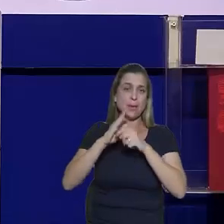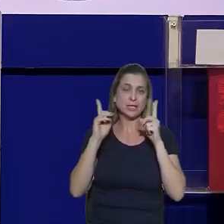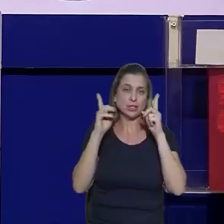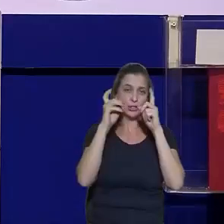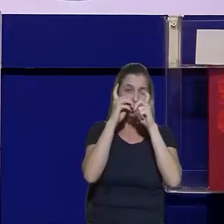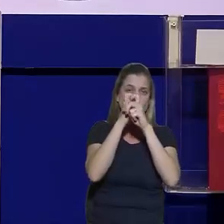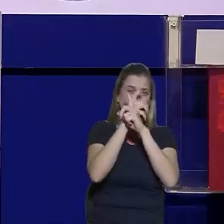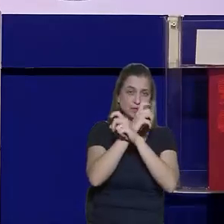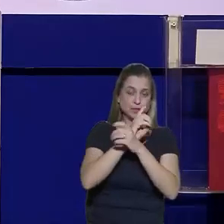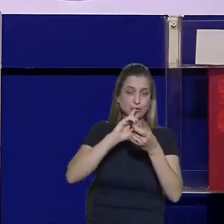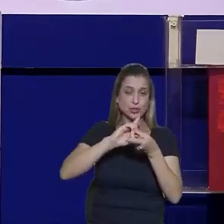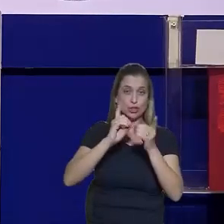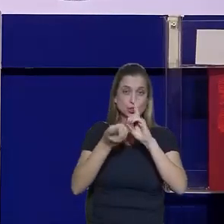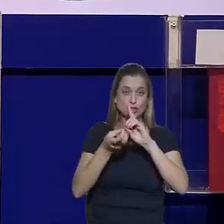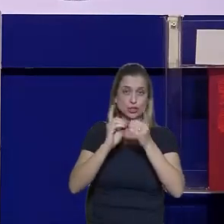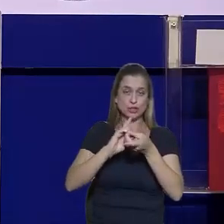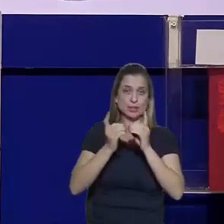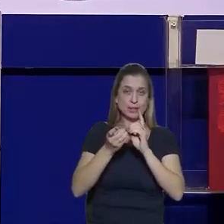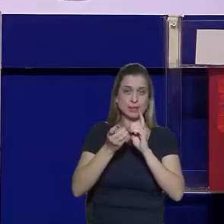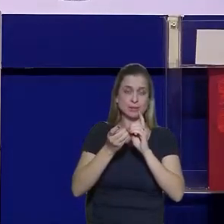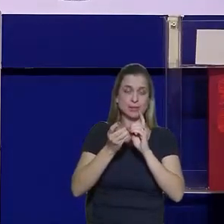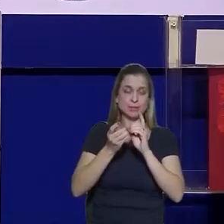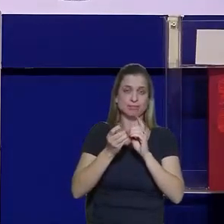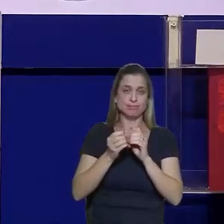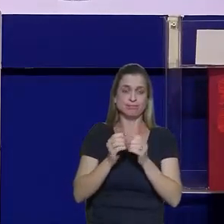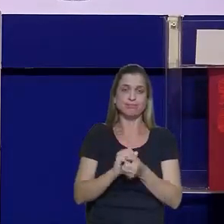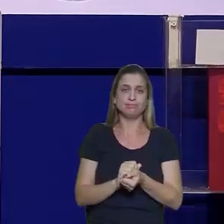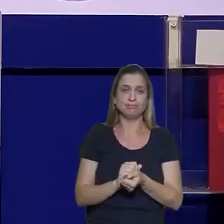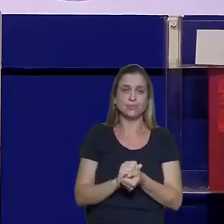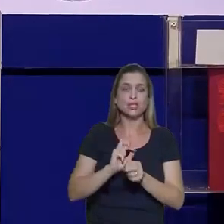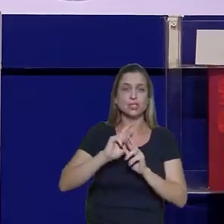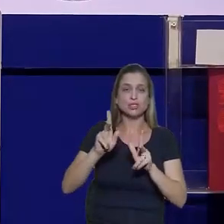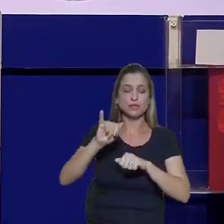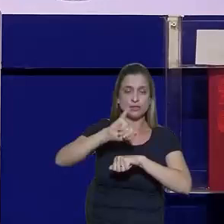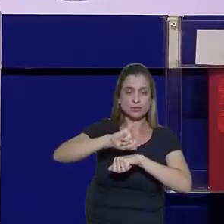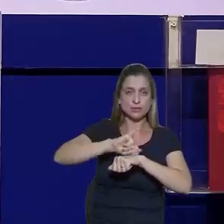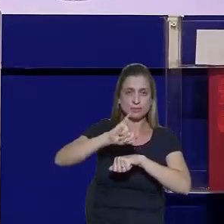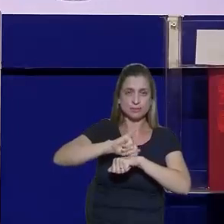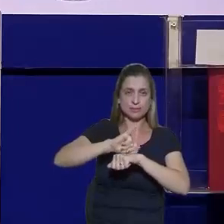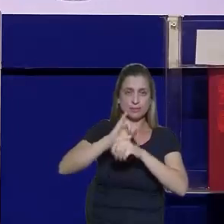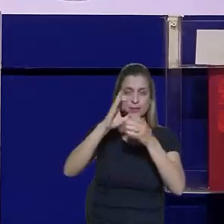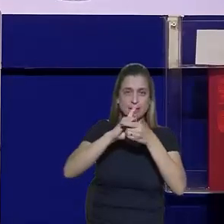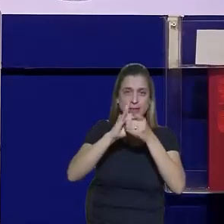e humanizada do que o centralismo democrático emprestado da ciência política.